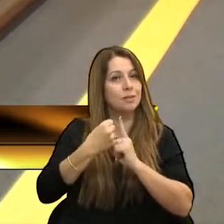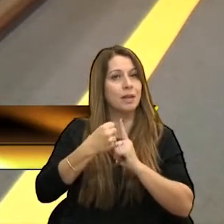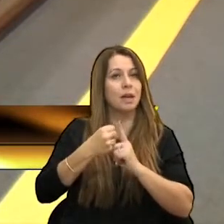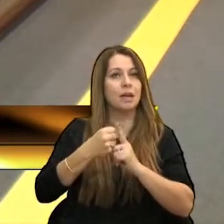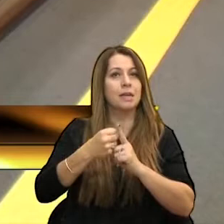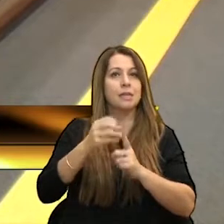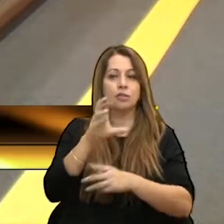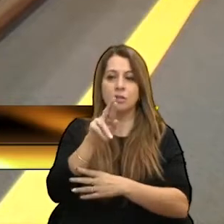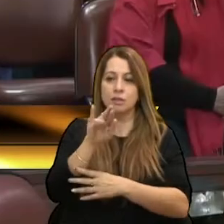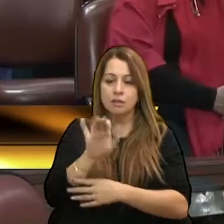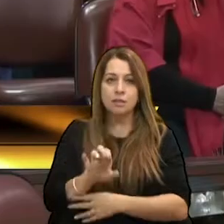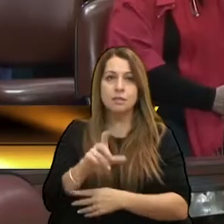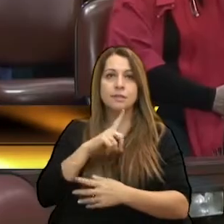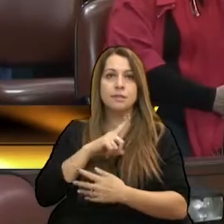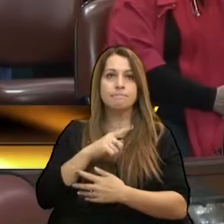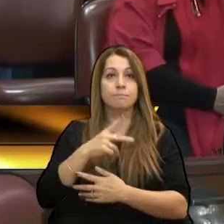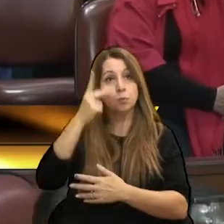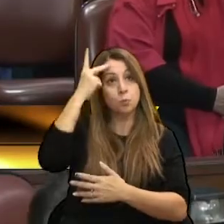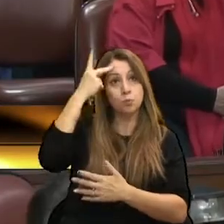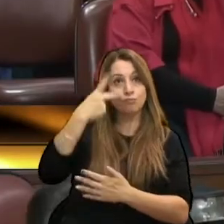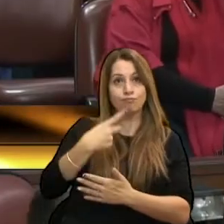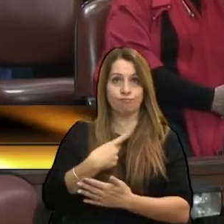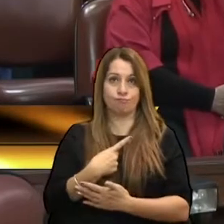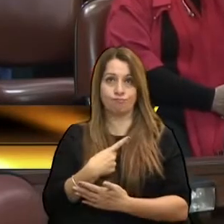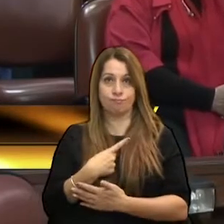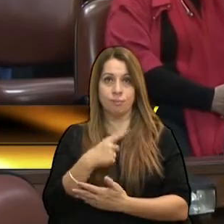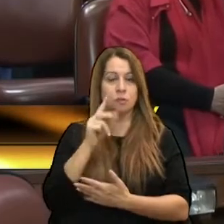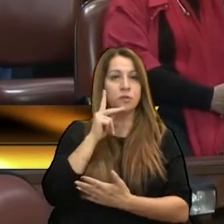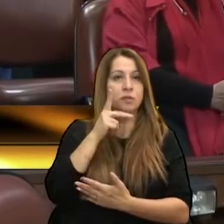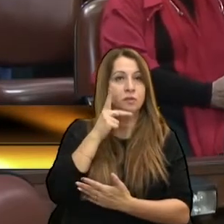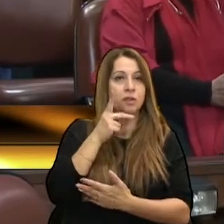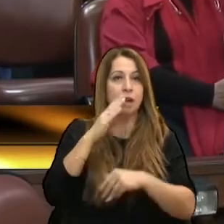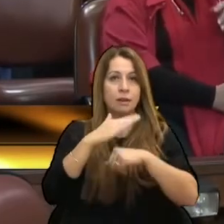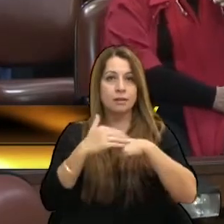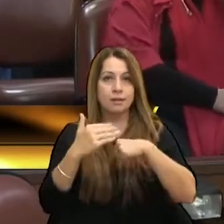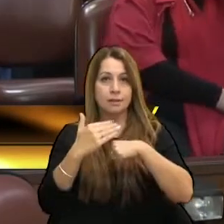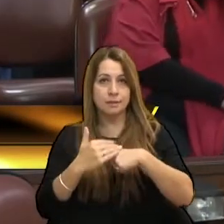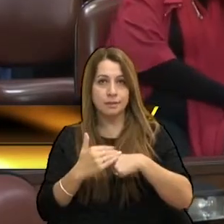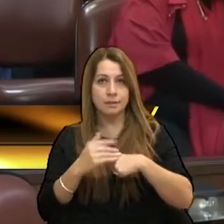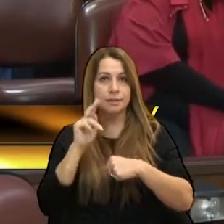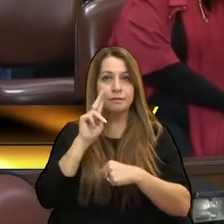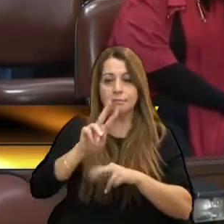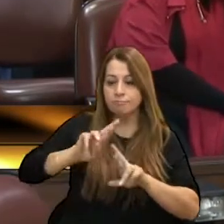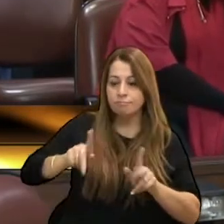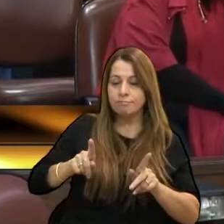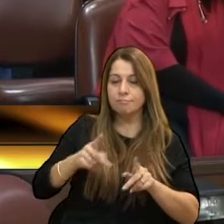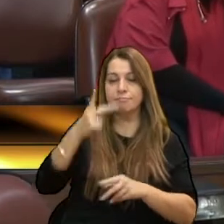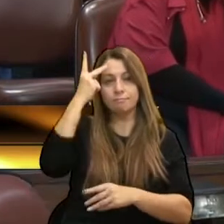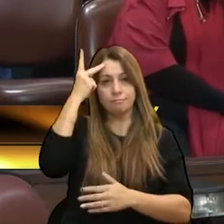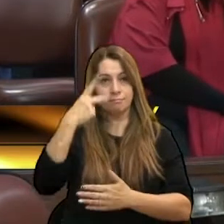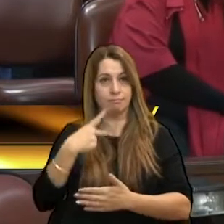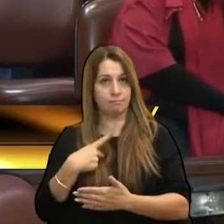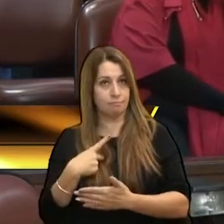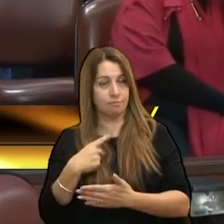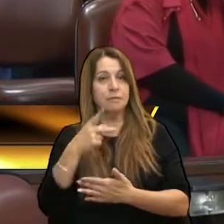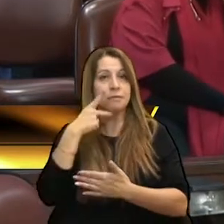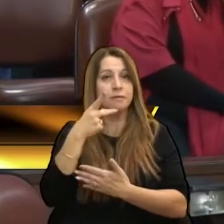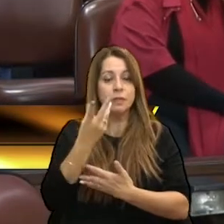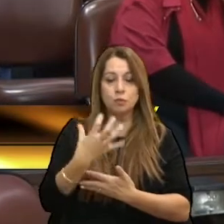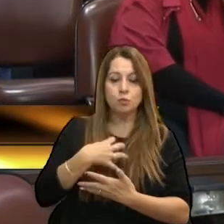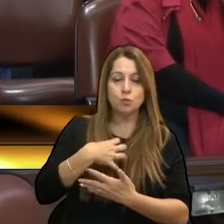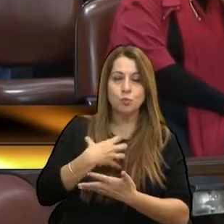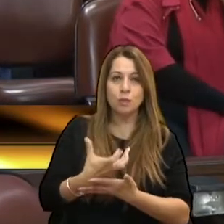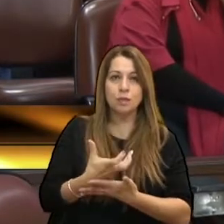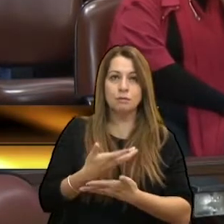em crise, por conta do egoísmo. E quando se fala em caridade, se fala no lado inverso do egoísmo. Se faz um